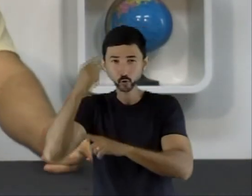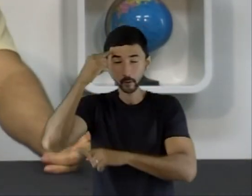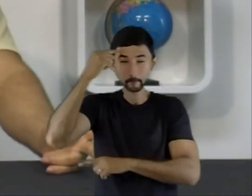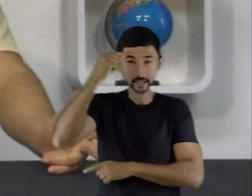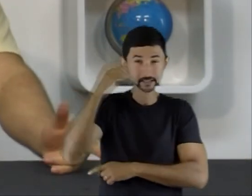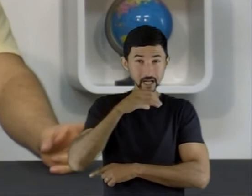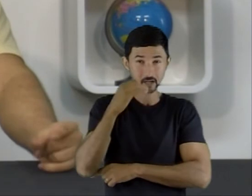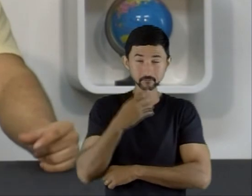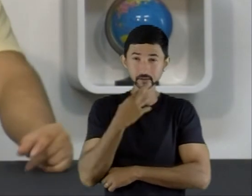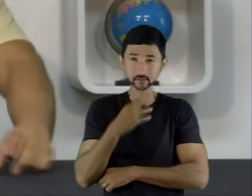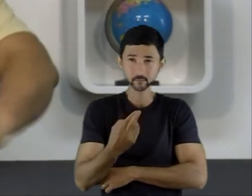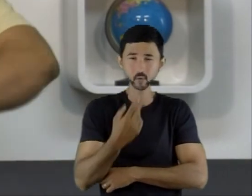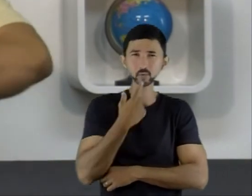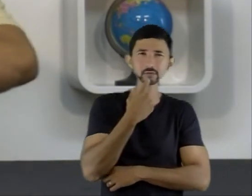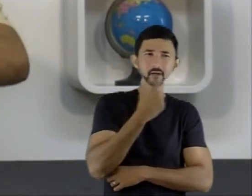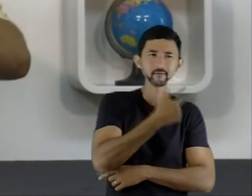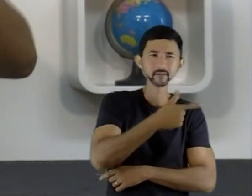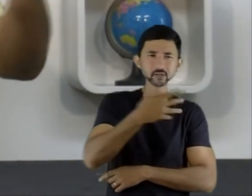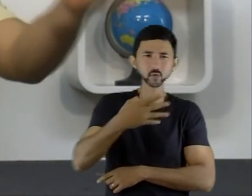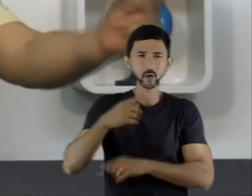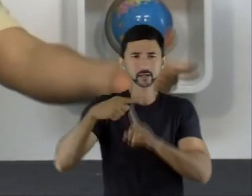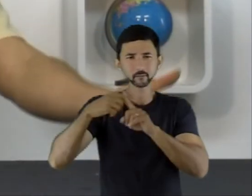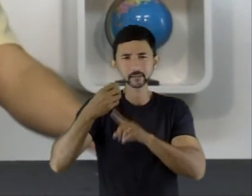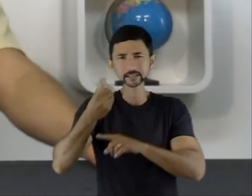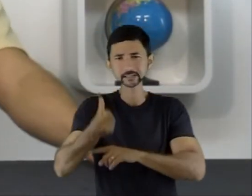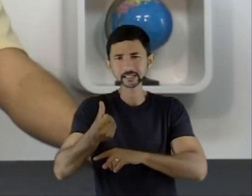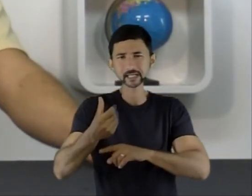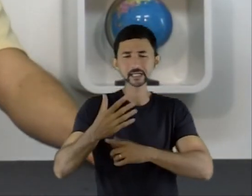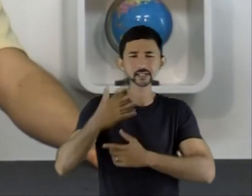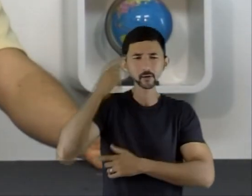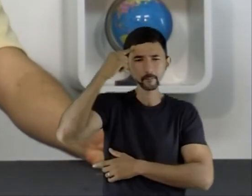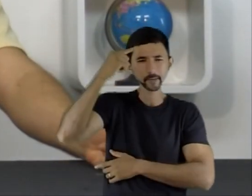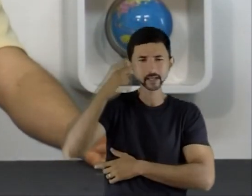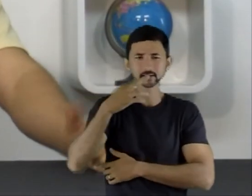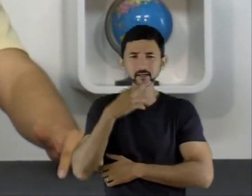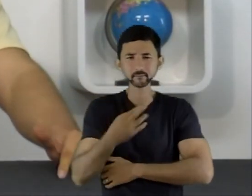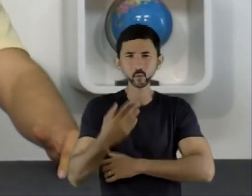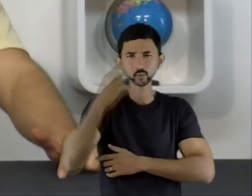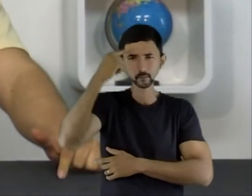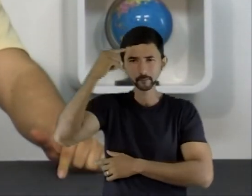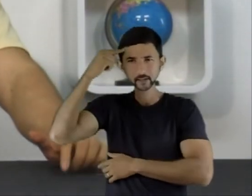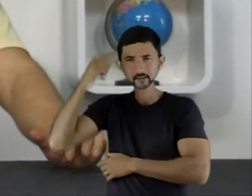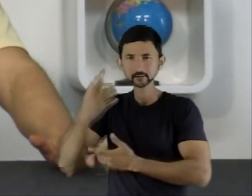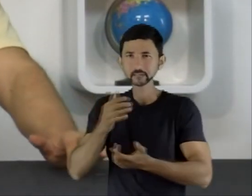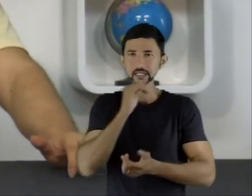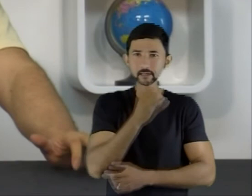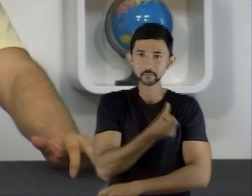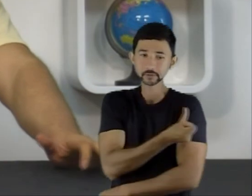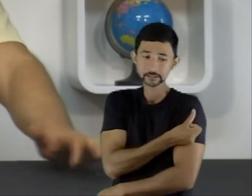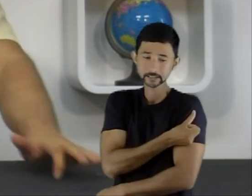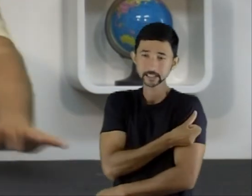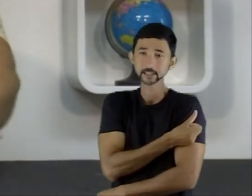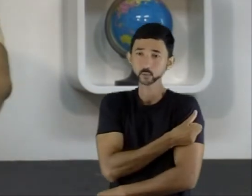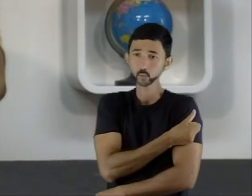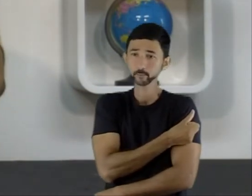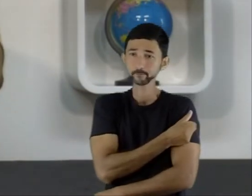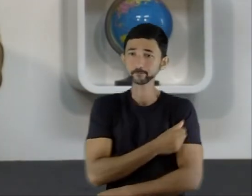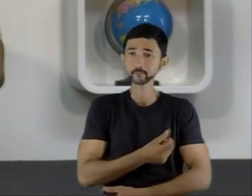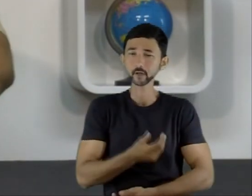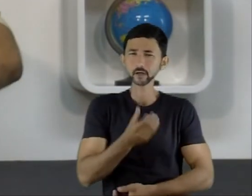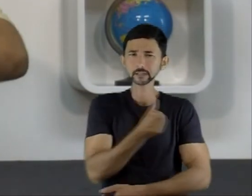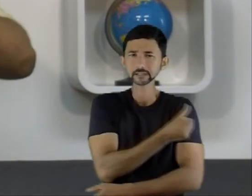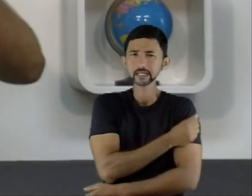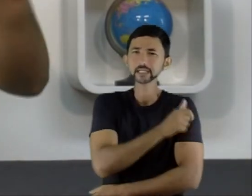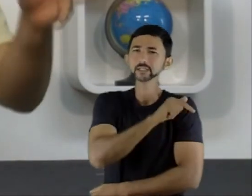15. 24 mais 6, você ganha uma rapidez, 30. No sexto ano, tem uma matéria lá, no sexto ou no sétimo